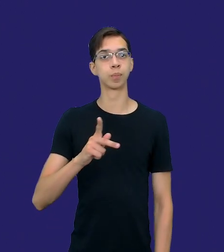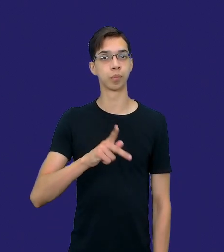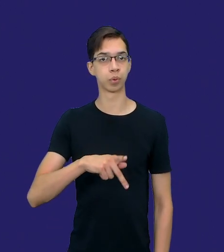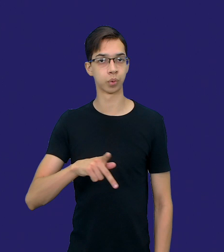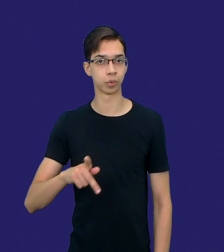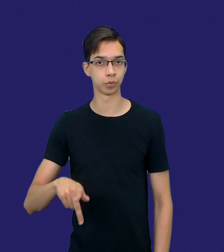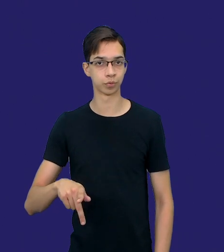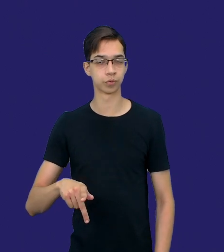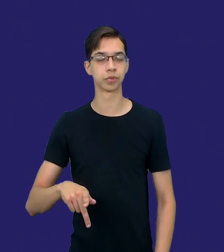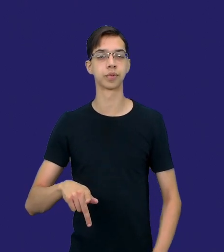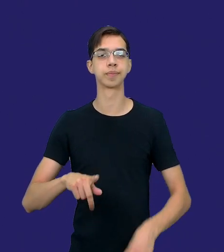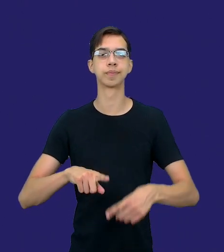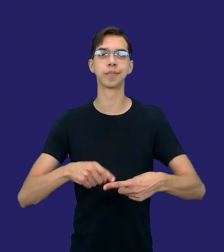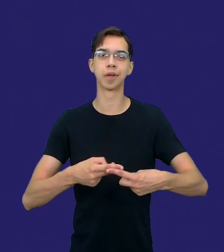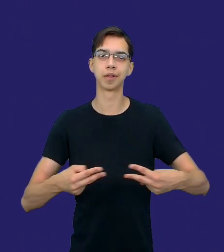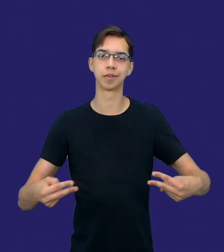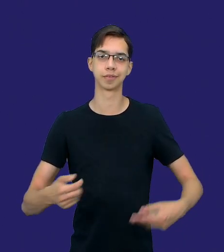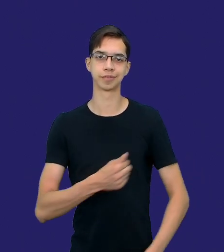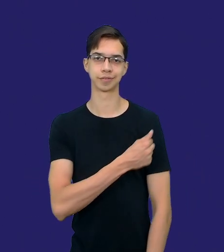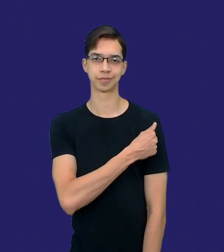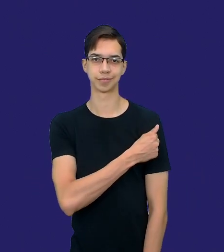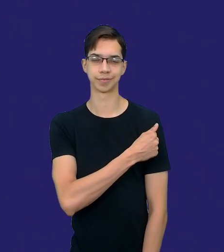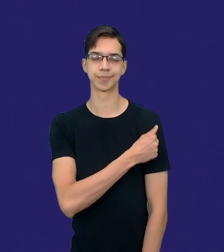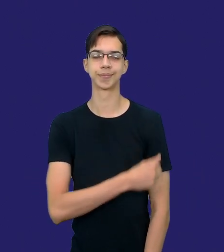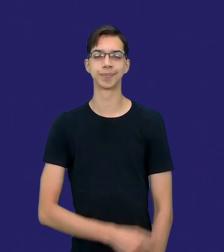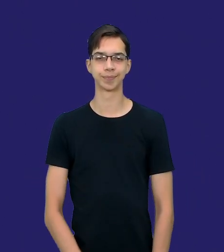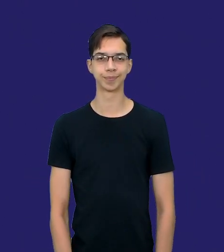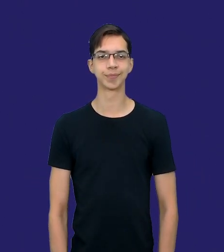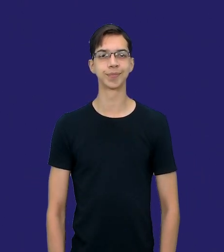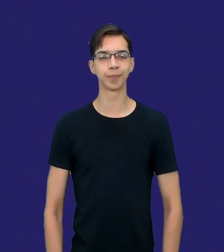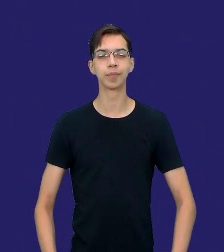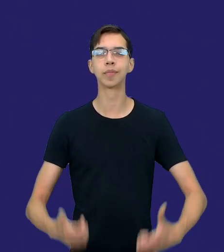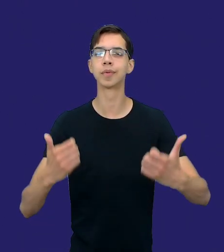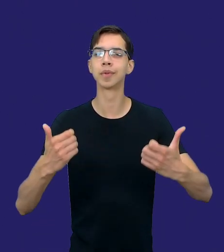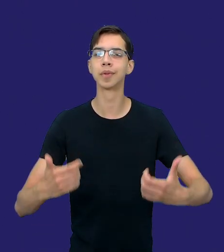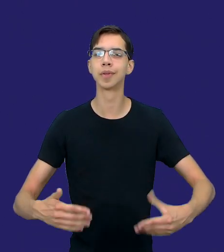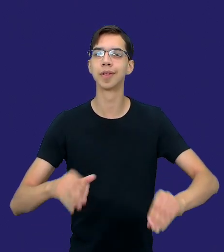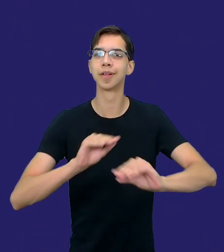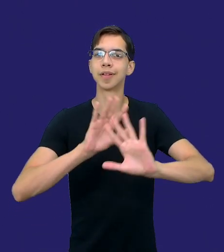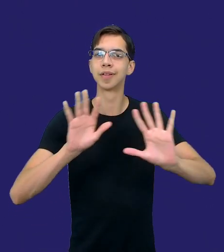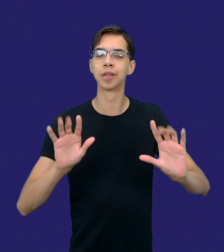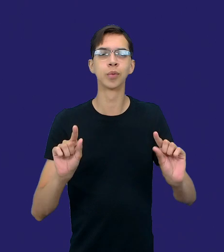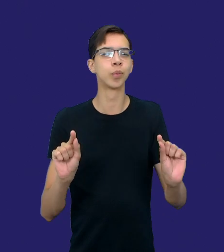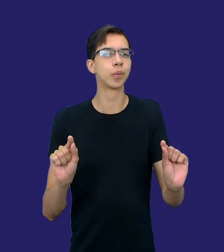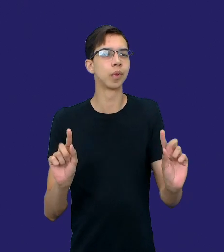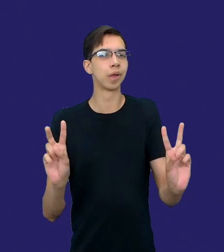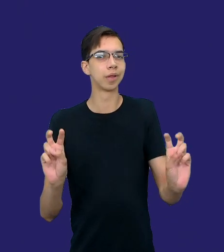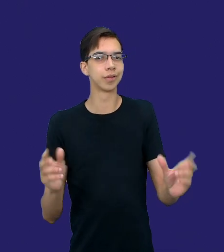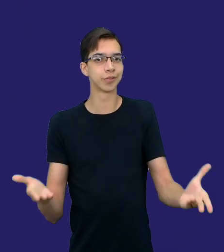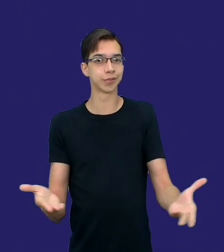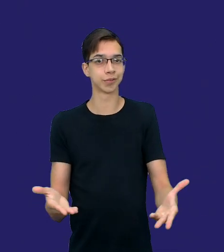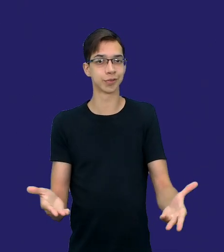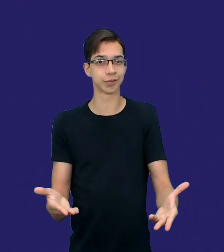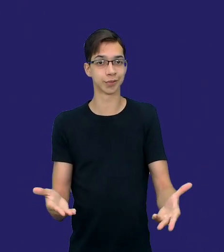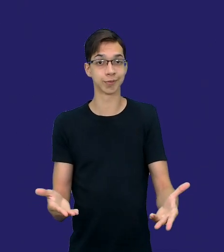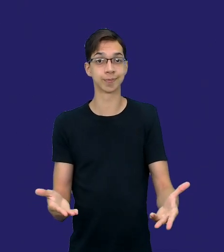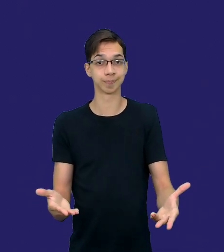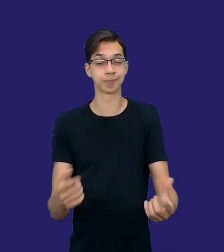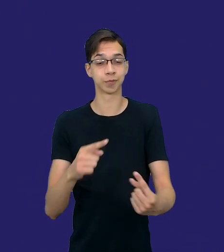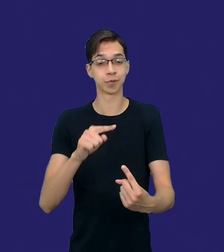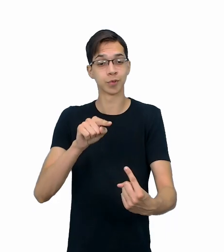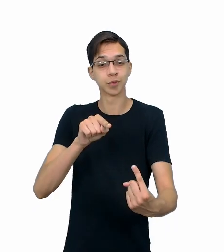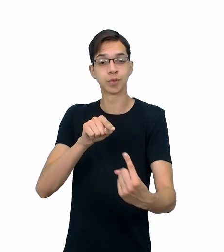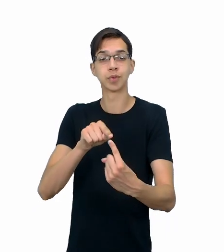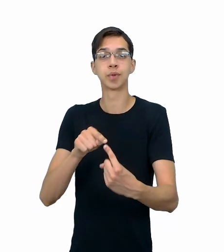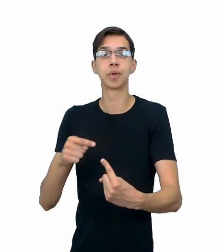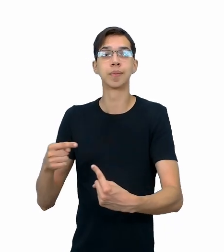estudantes. E para a gente deixar claro o que vamos tratar nessa pauta, a gente vai discutir um pouquinho sobre os nossos